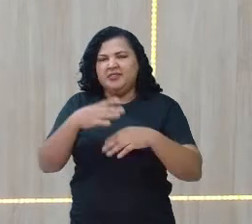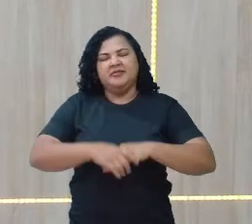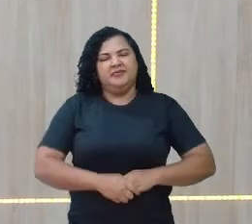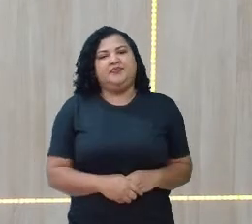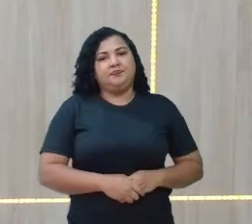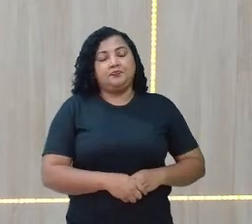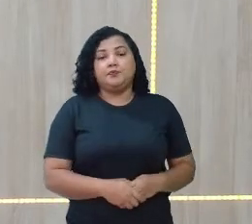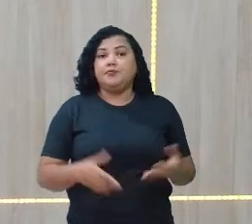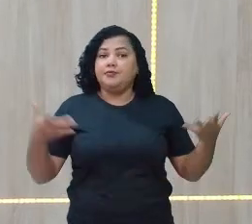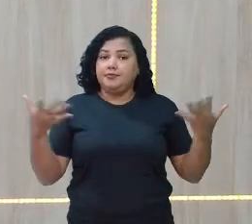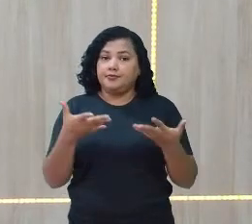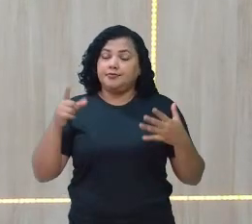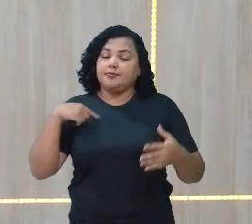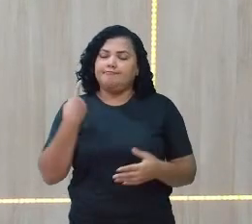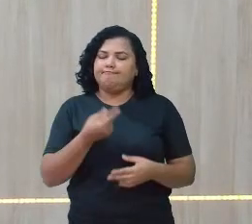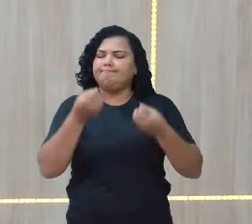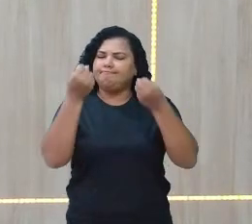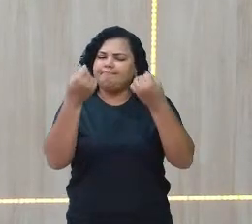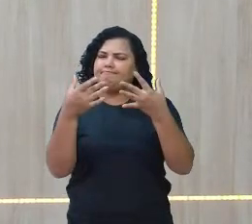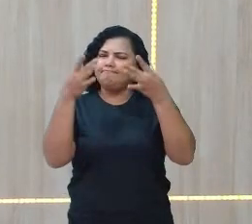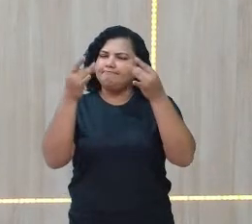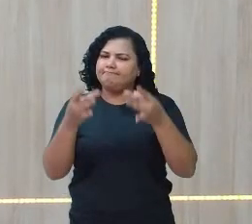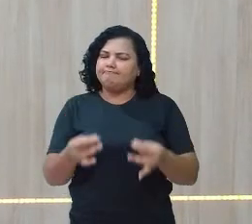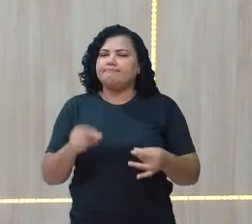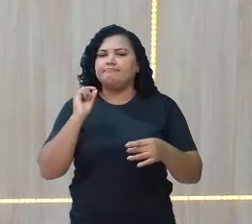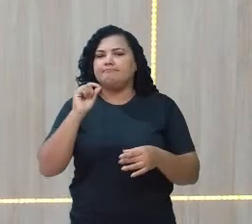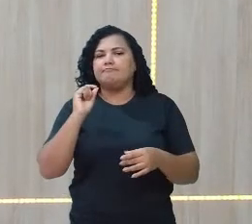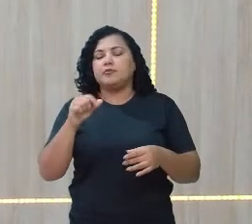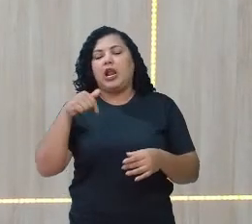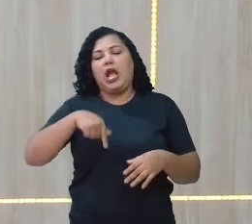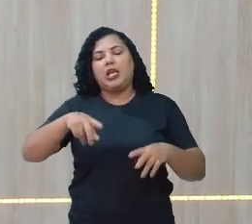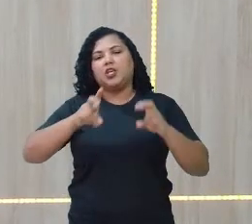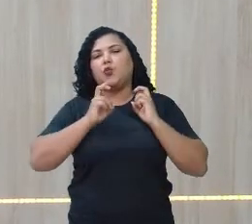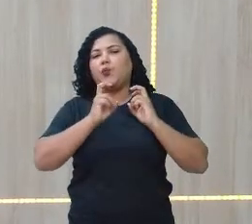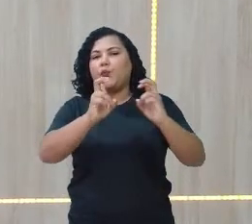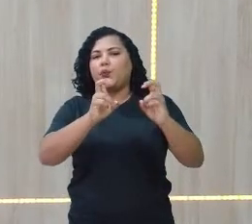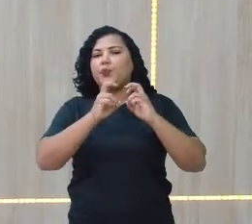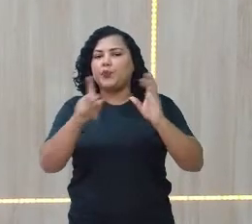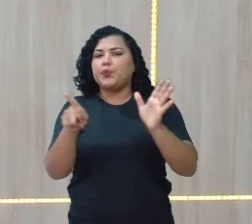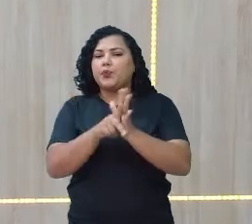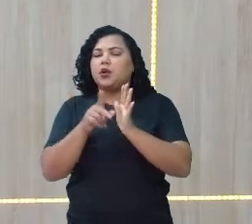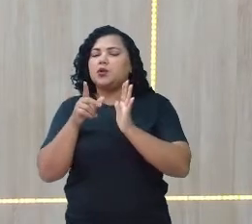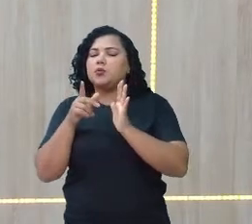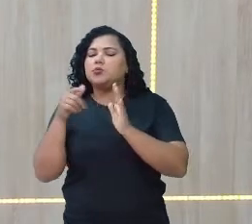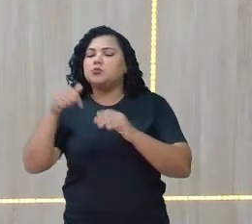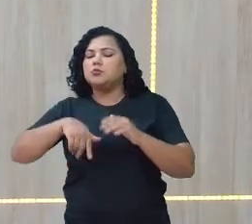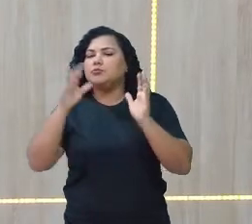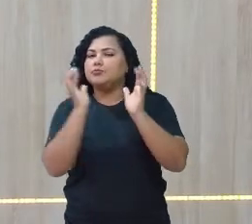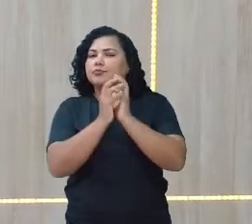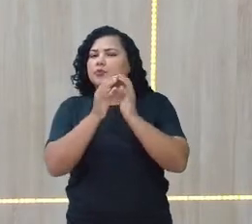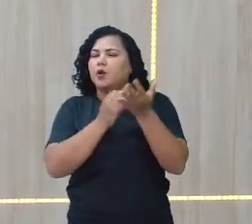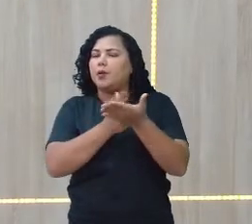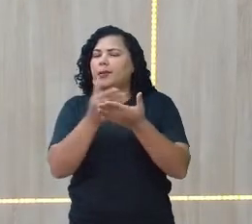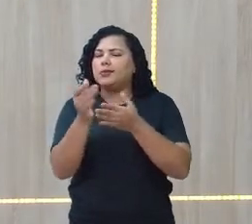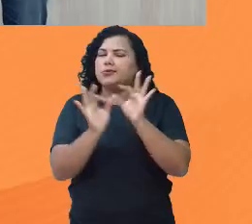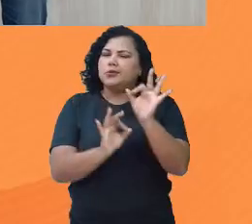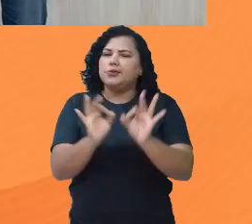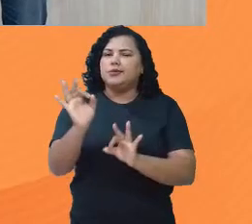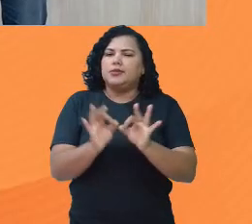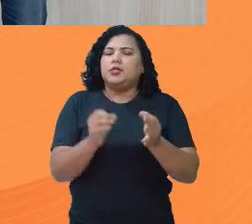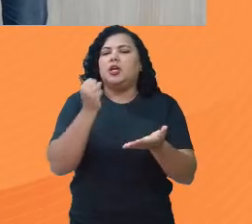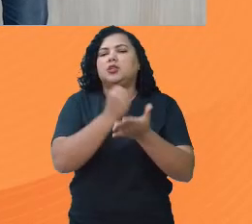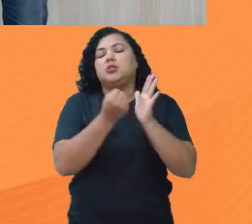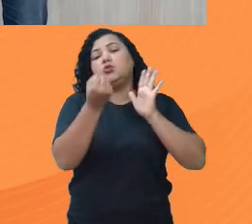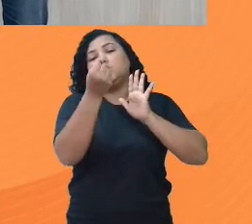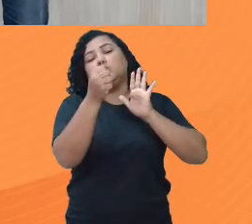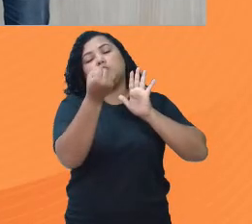aí, hoje, nós vamos abordar a malha ferroviária do Recife. Começou a ser articulada nas últimas décadas do século